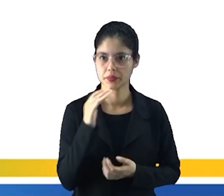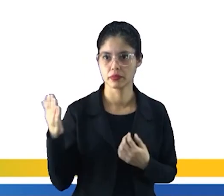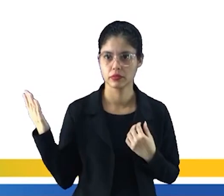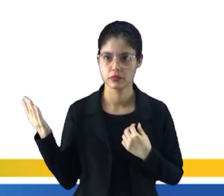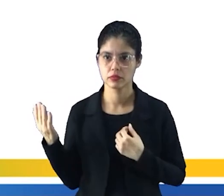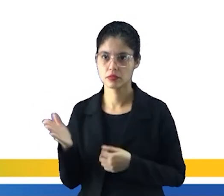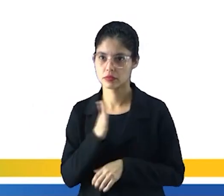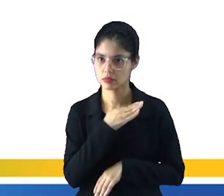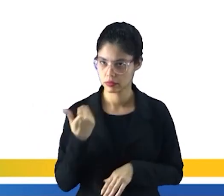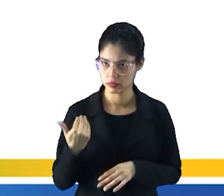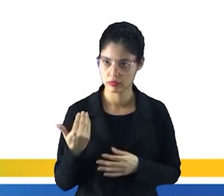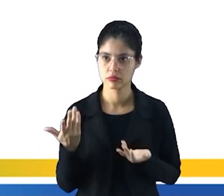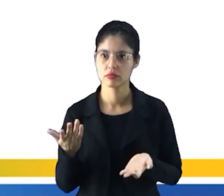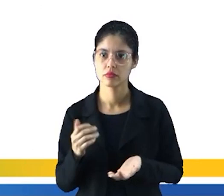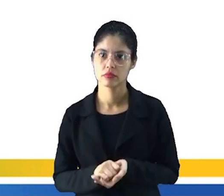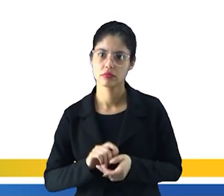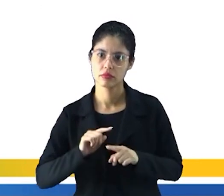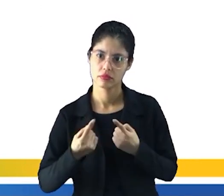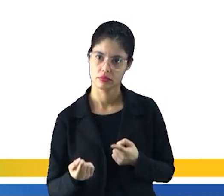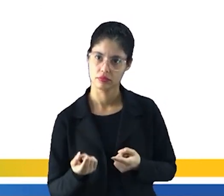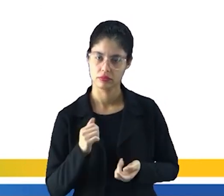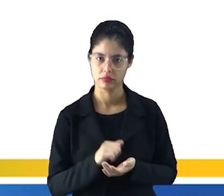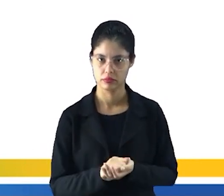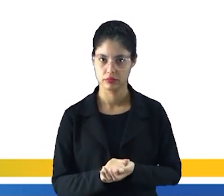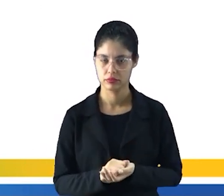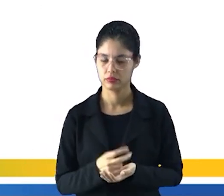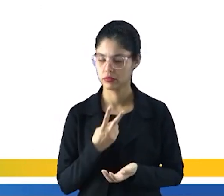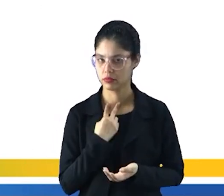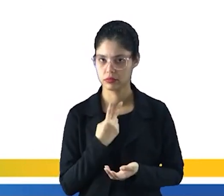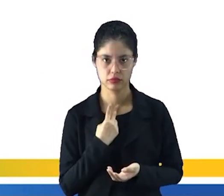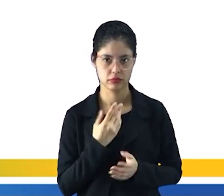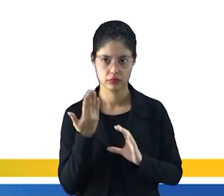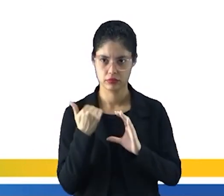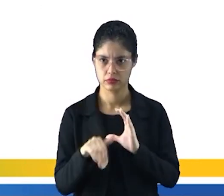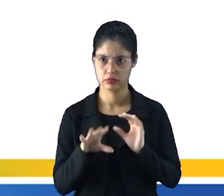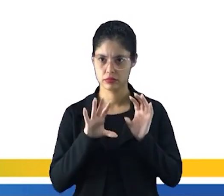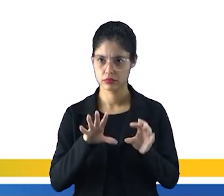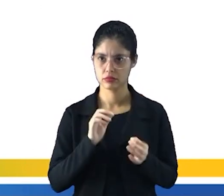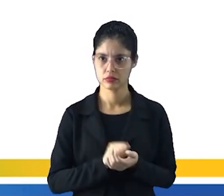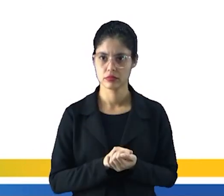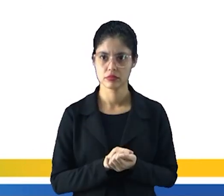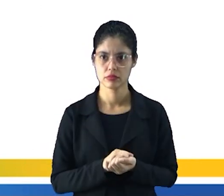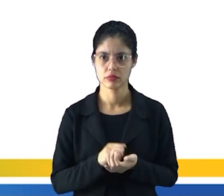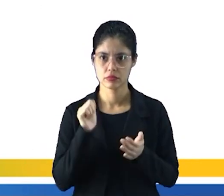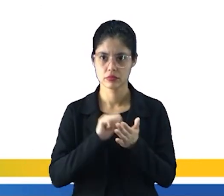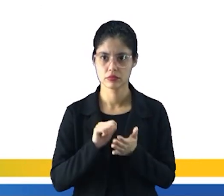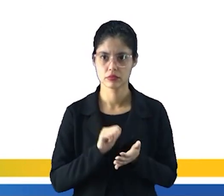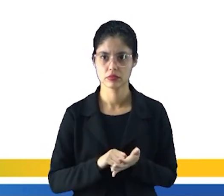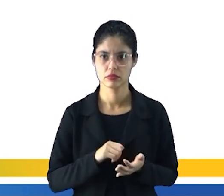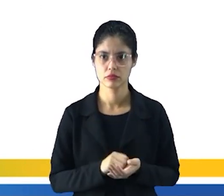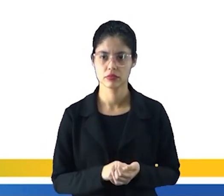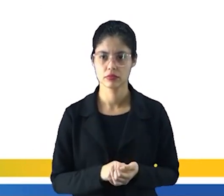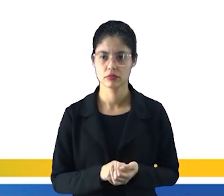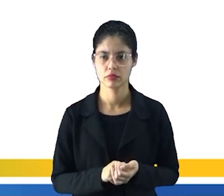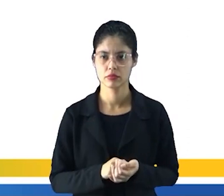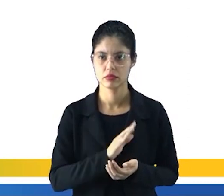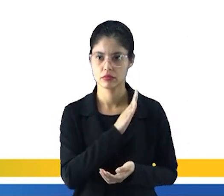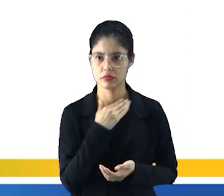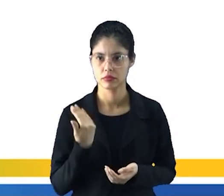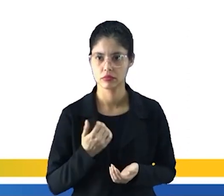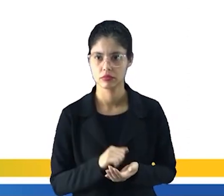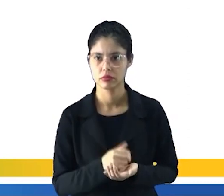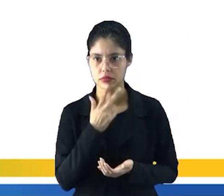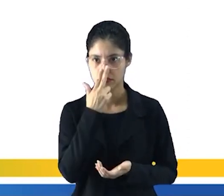ó, queria estar morta, mas Simone, não podemos publicar isso. Tá bom, escreve assim então. A